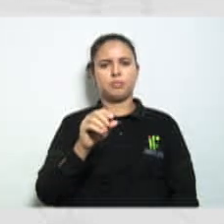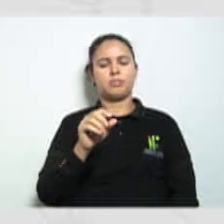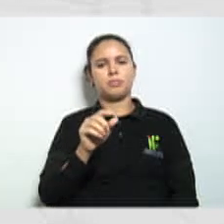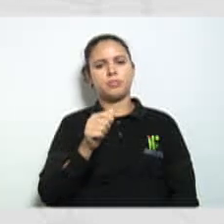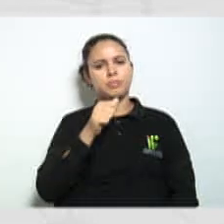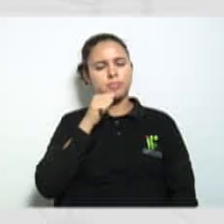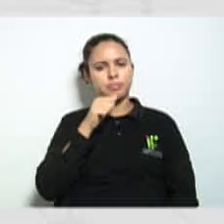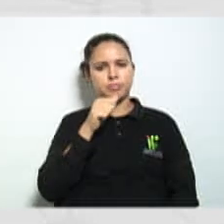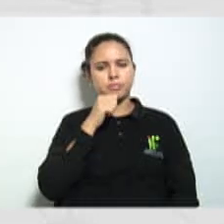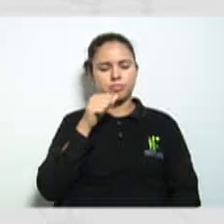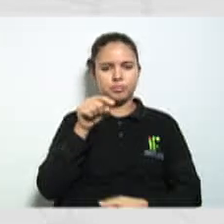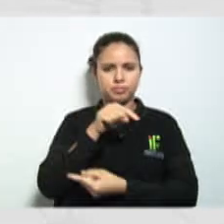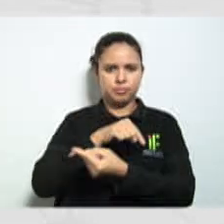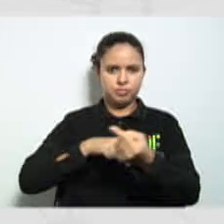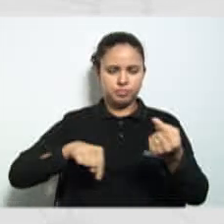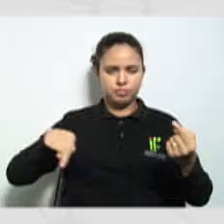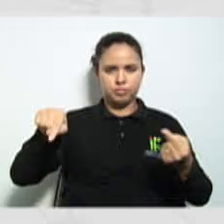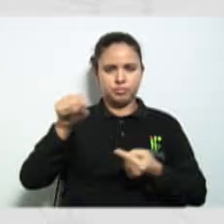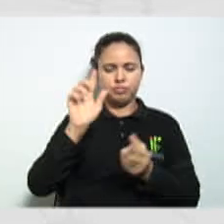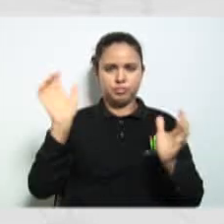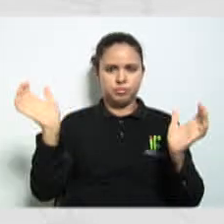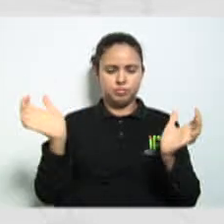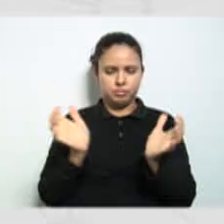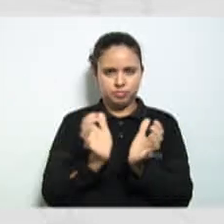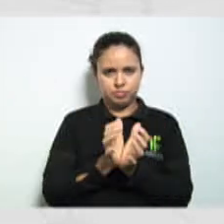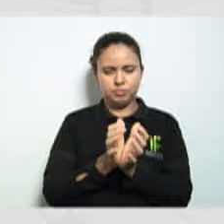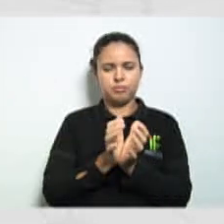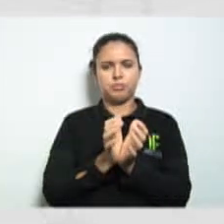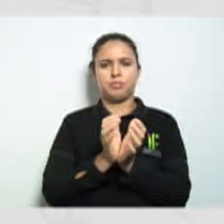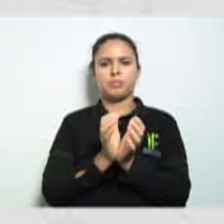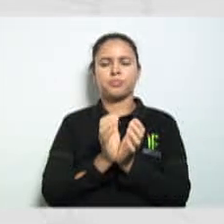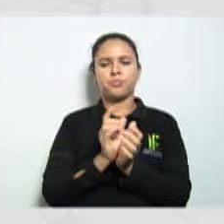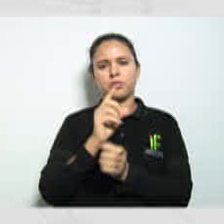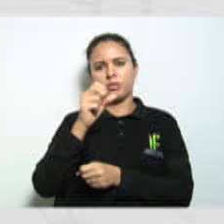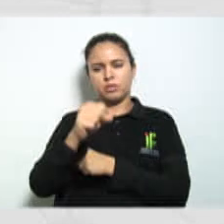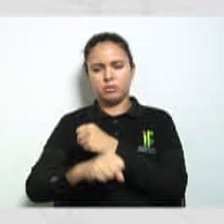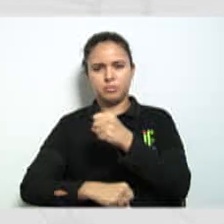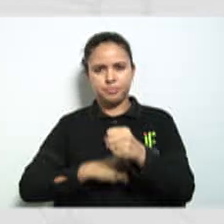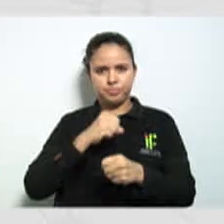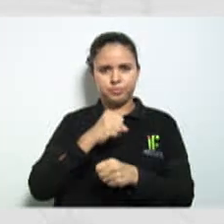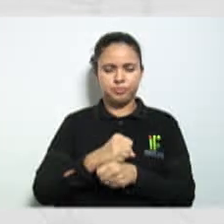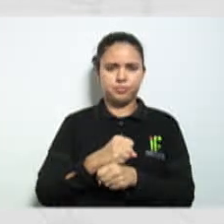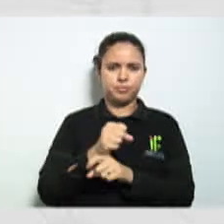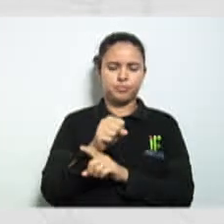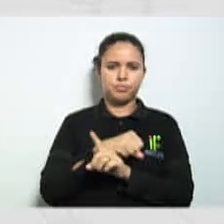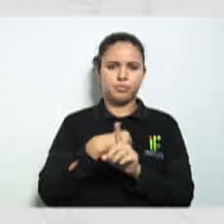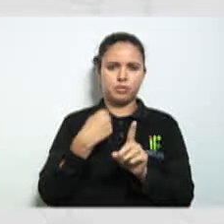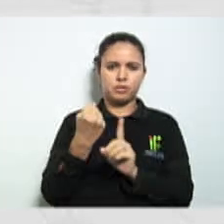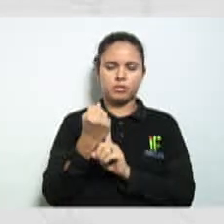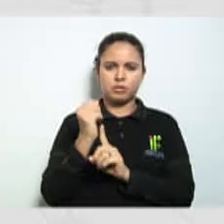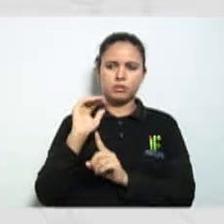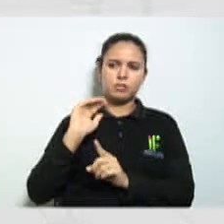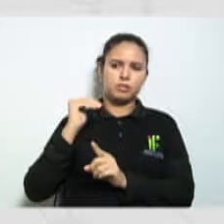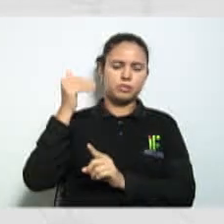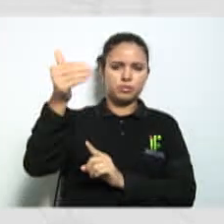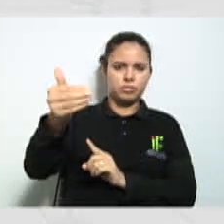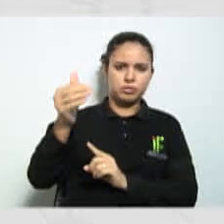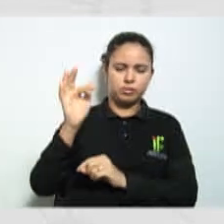agrupam-se as contas cuja realização está além do exercício social seguinte.